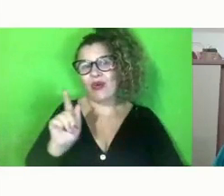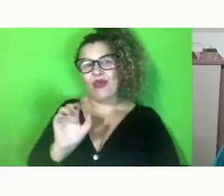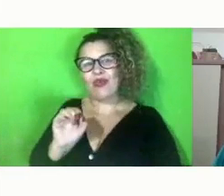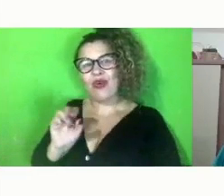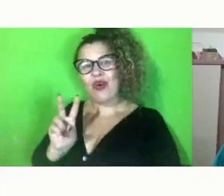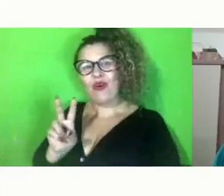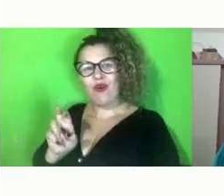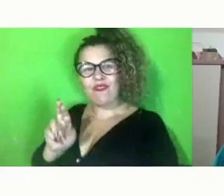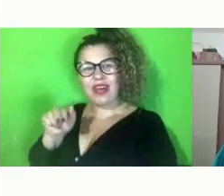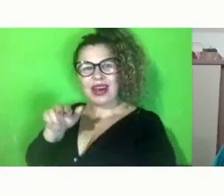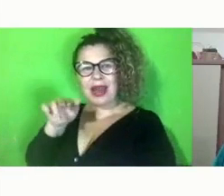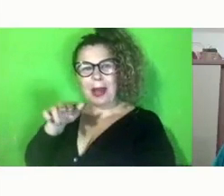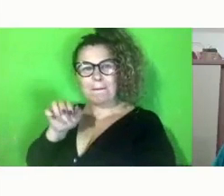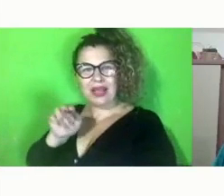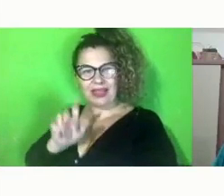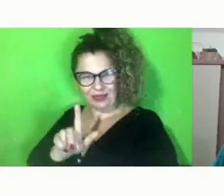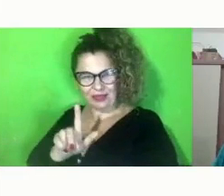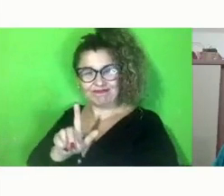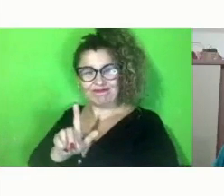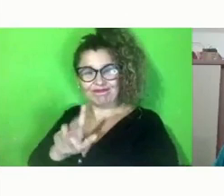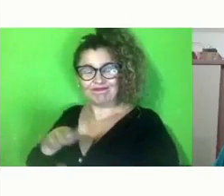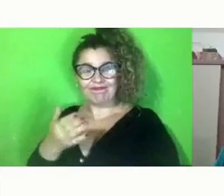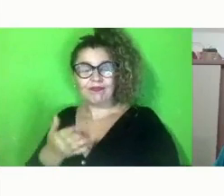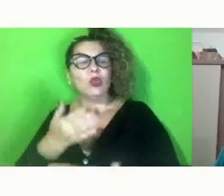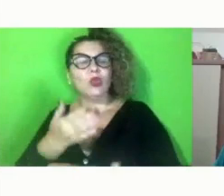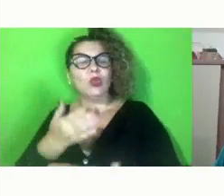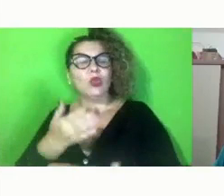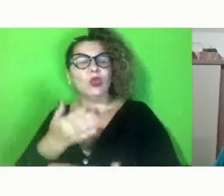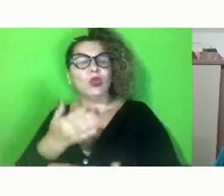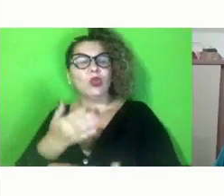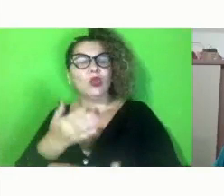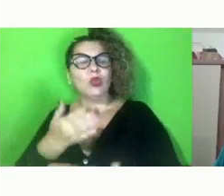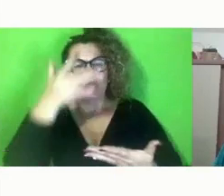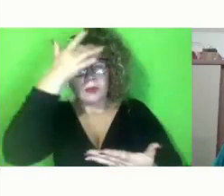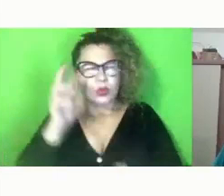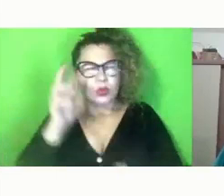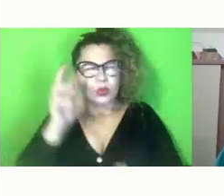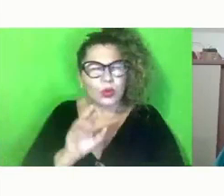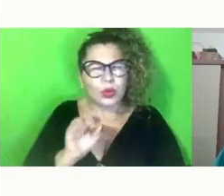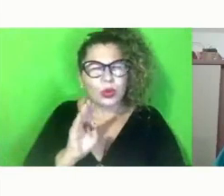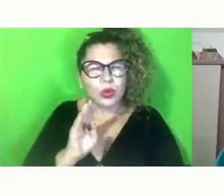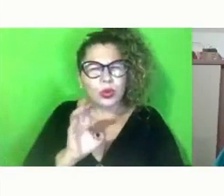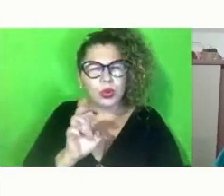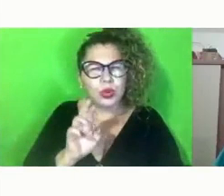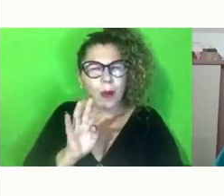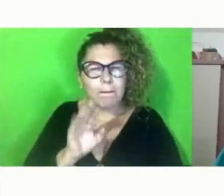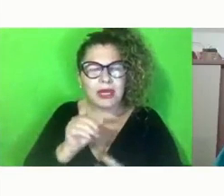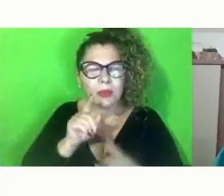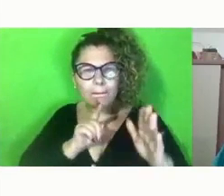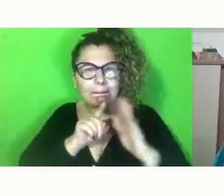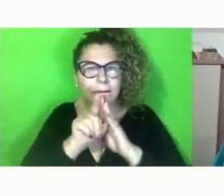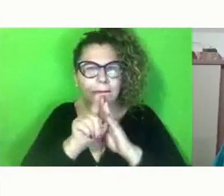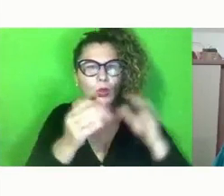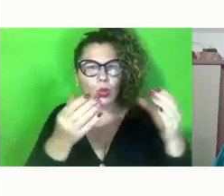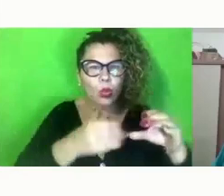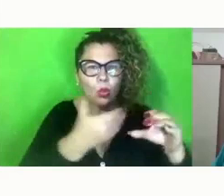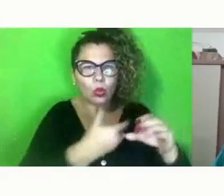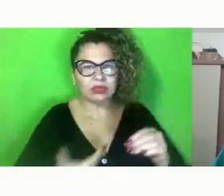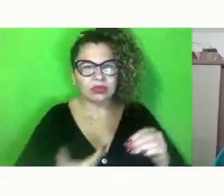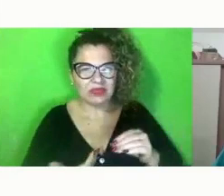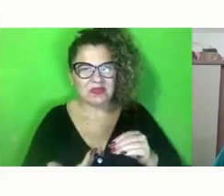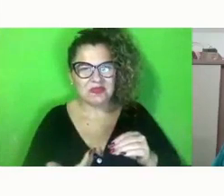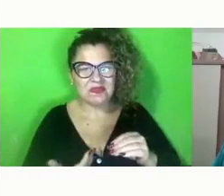do Roberto, quando eu falei a respeito do concurso público. E ele falou, Roberto Conceição, ele falou,